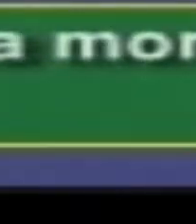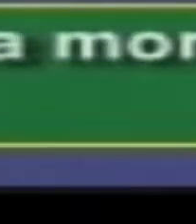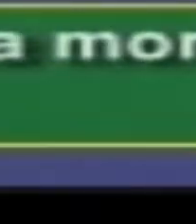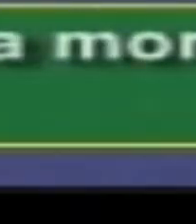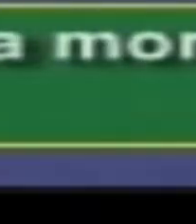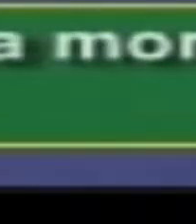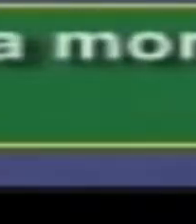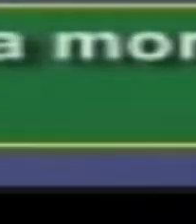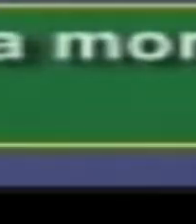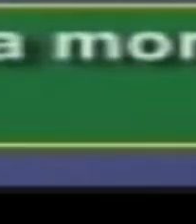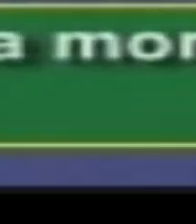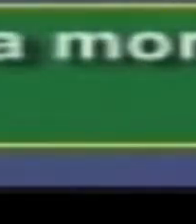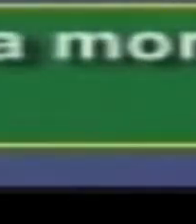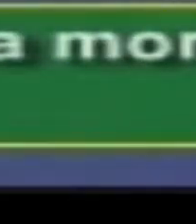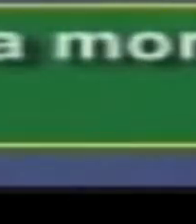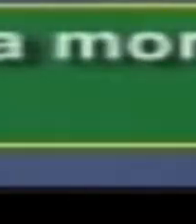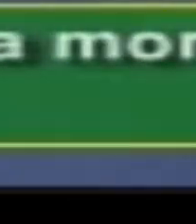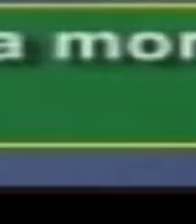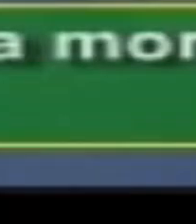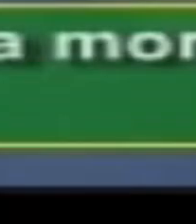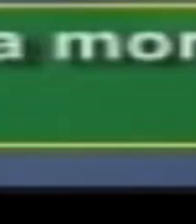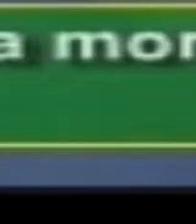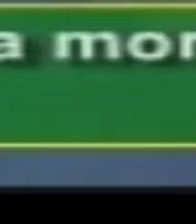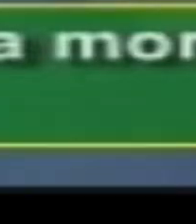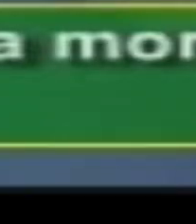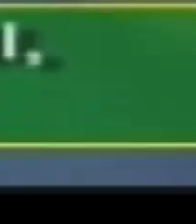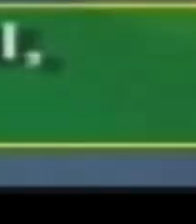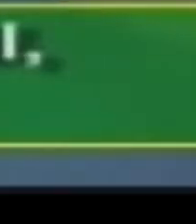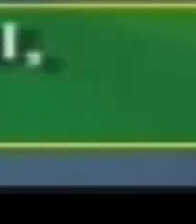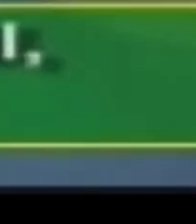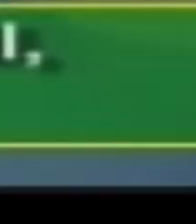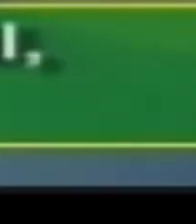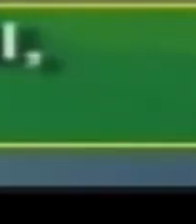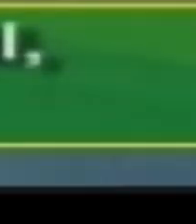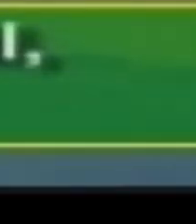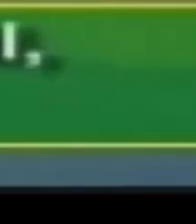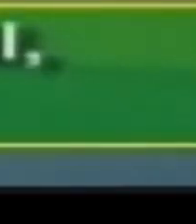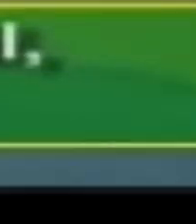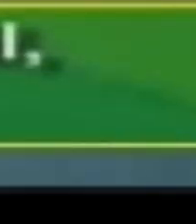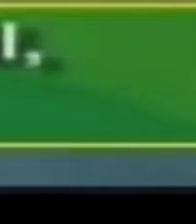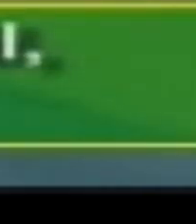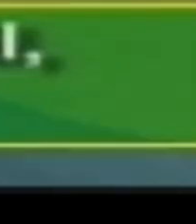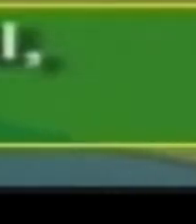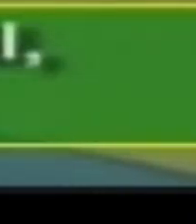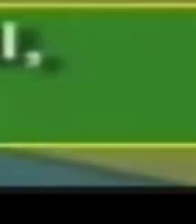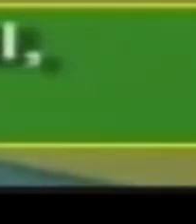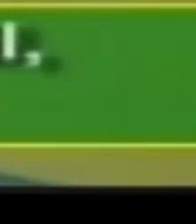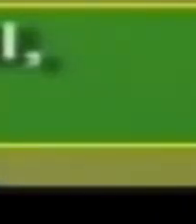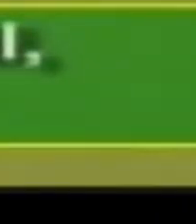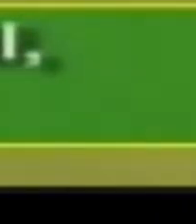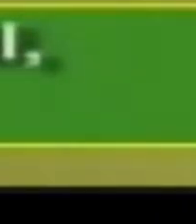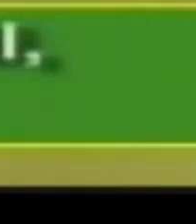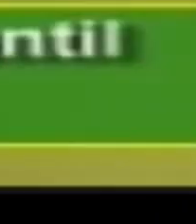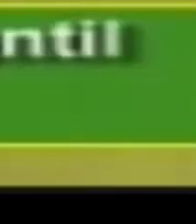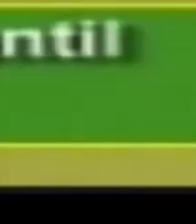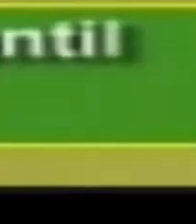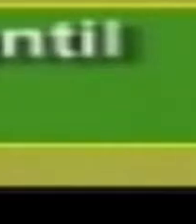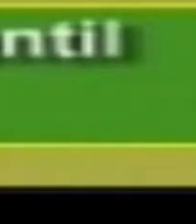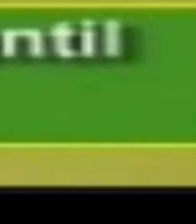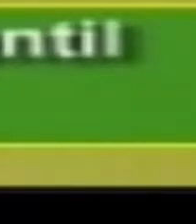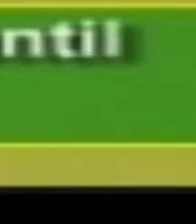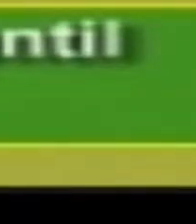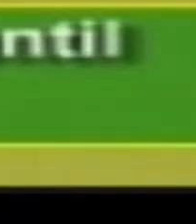o labarão que ostentas estrelado, e diga o verde louro dessa fórmula, mas